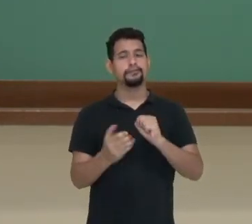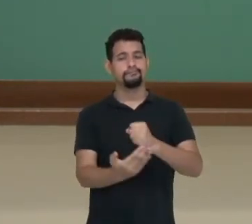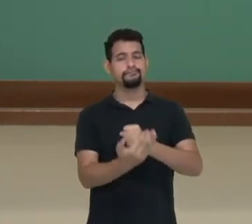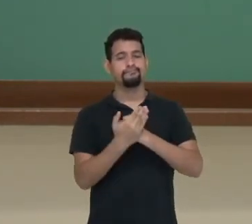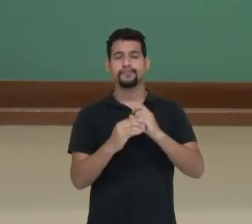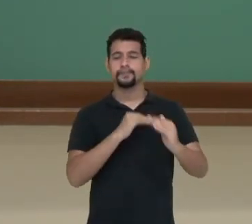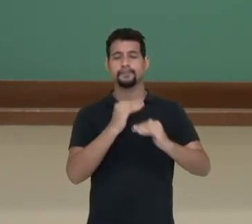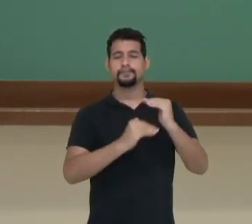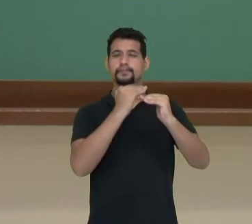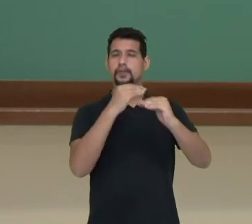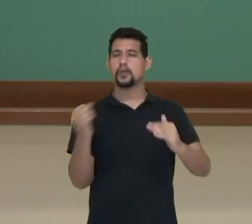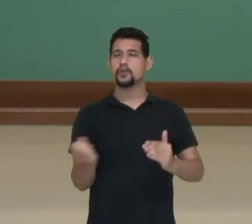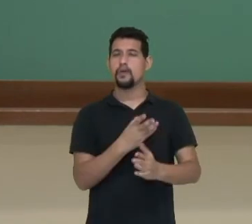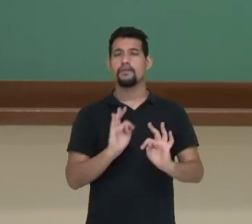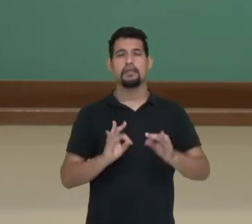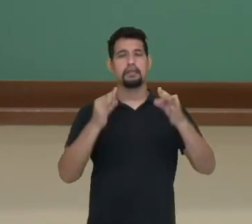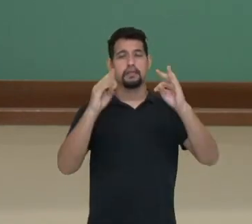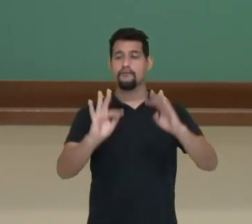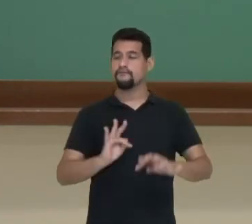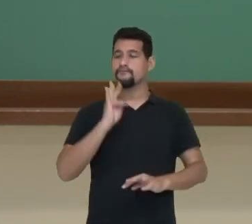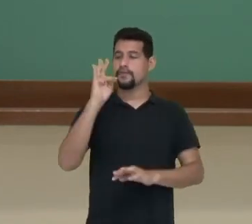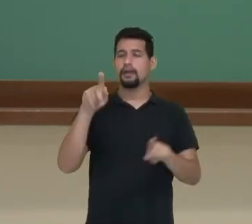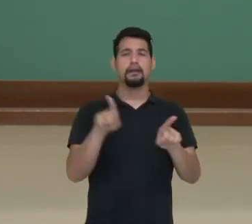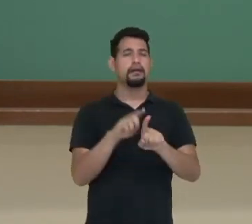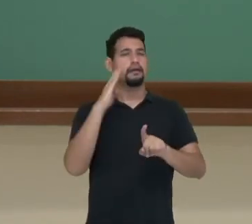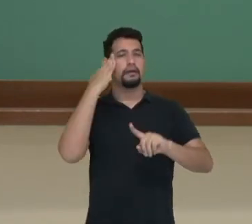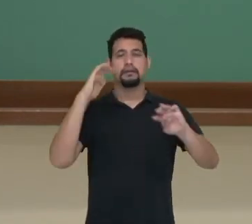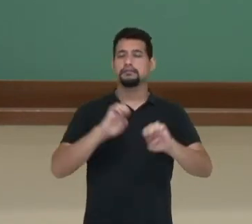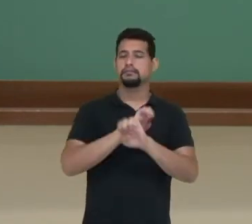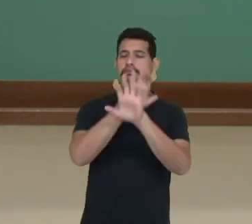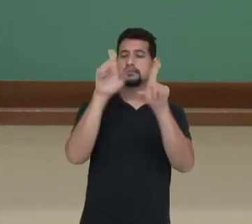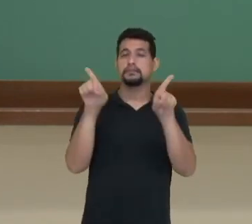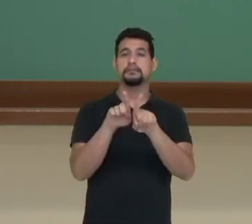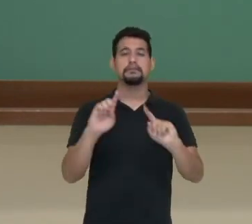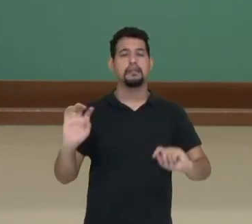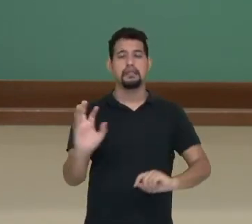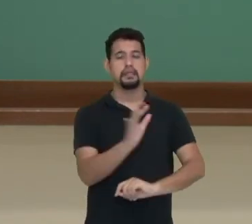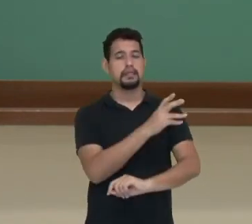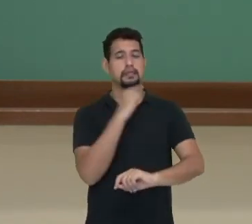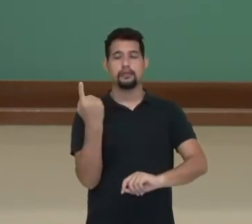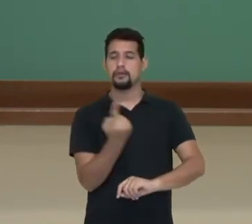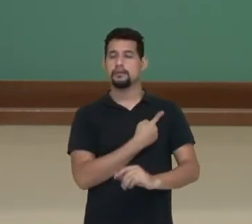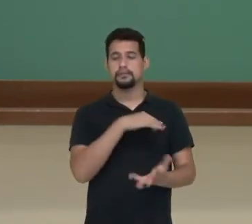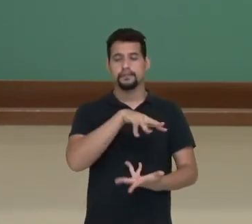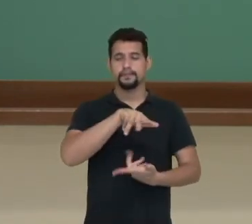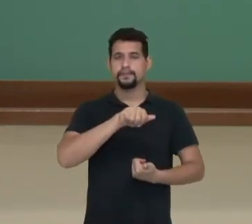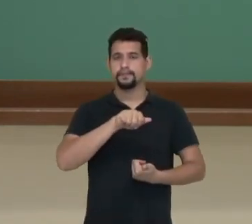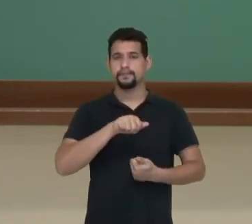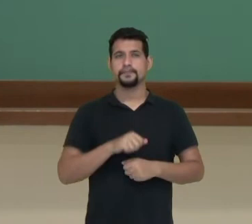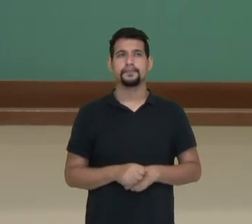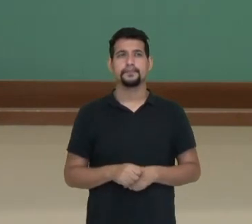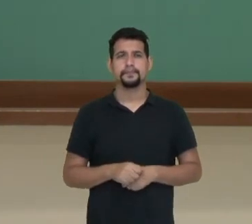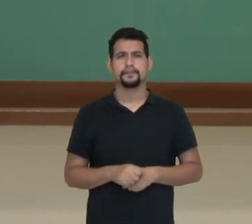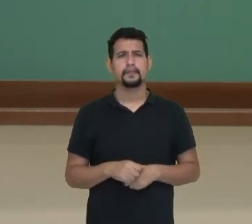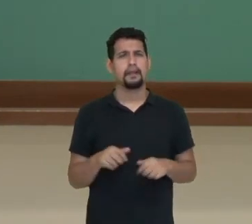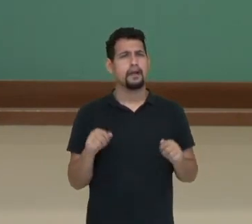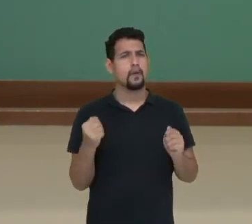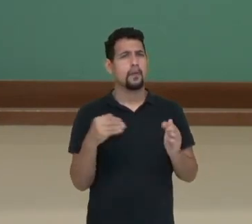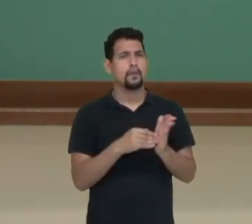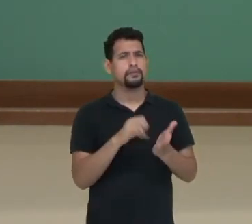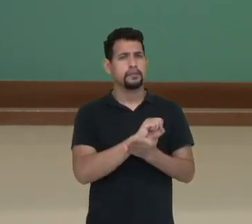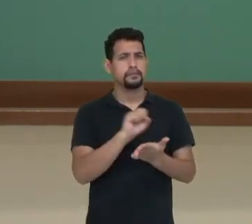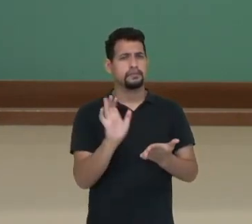aí o desenvolvimento de novas tecnologias e a compreensão da natureza do nosso planeta. Vamos para a